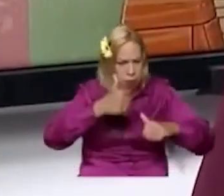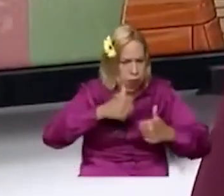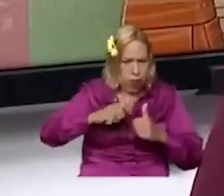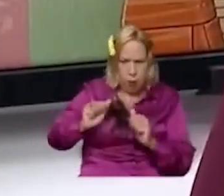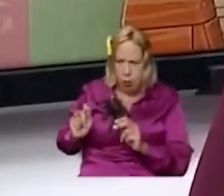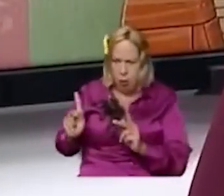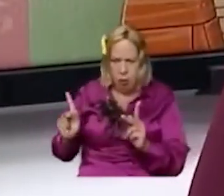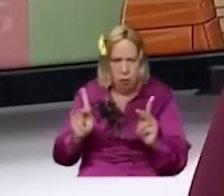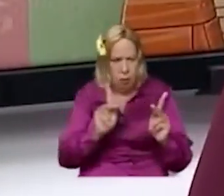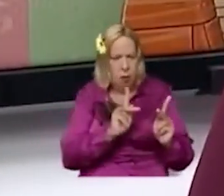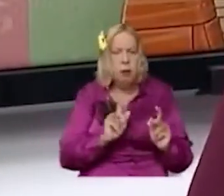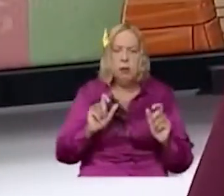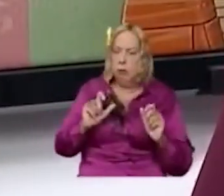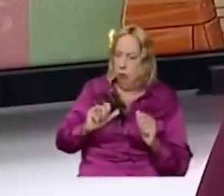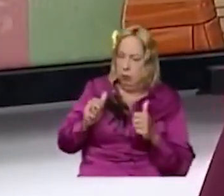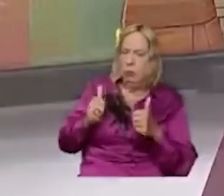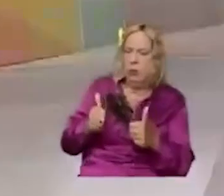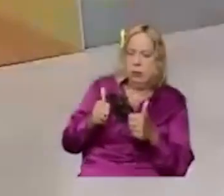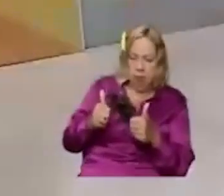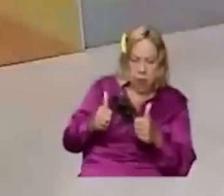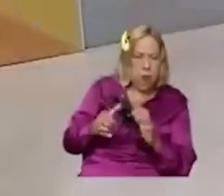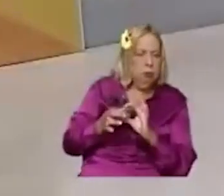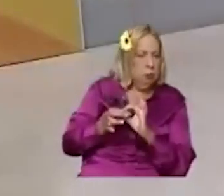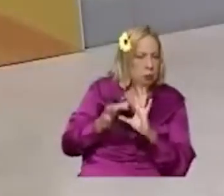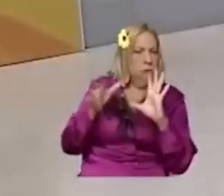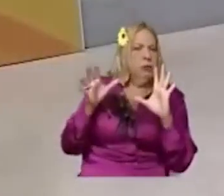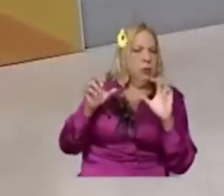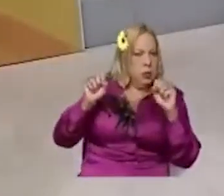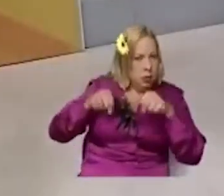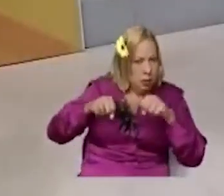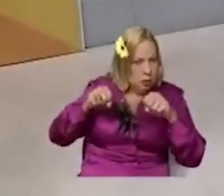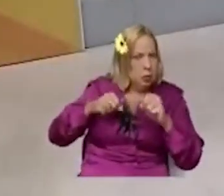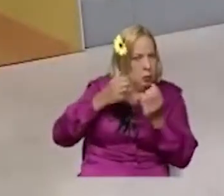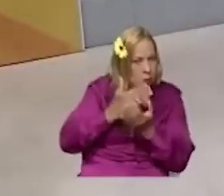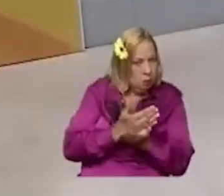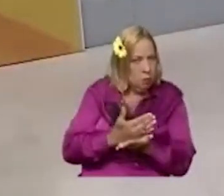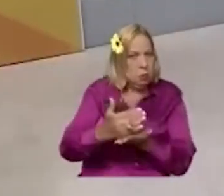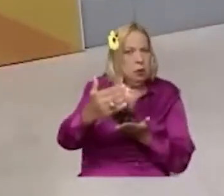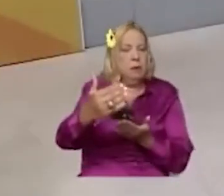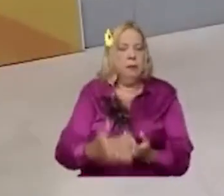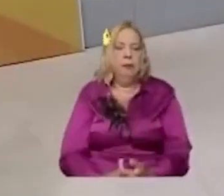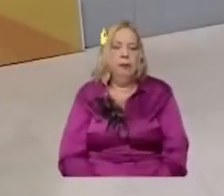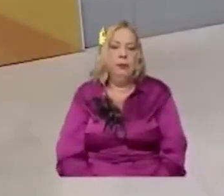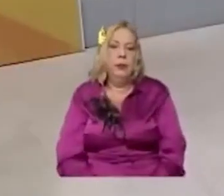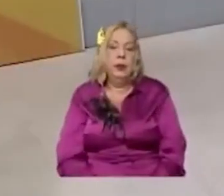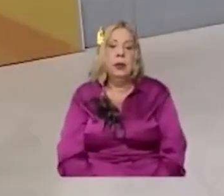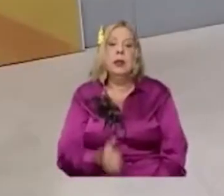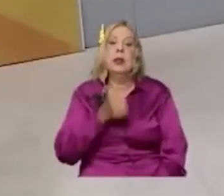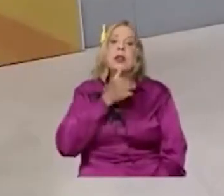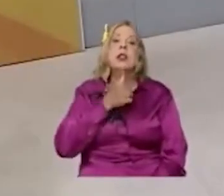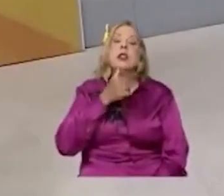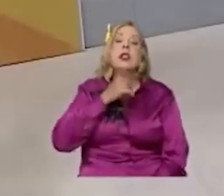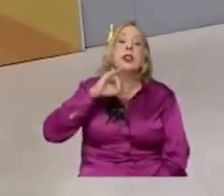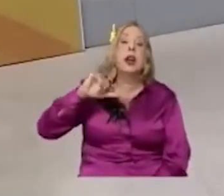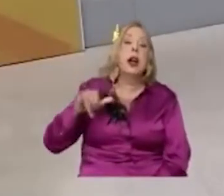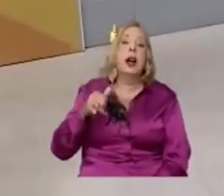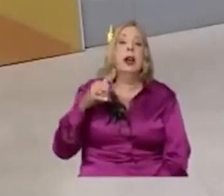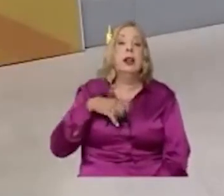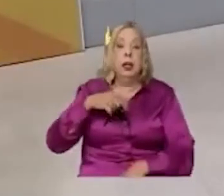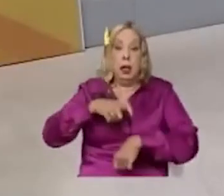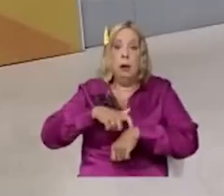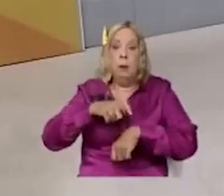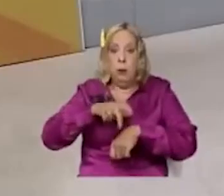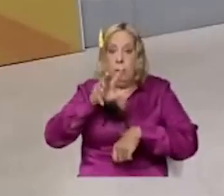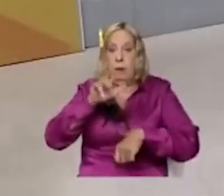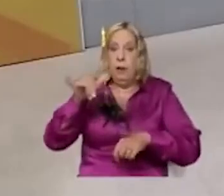a todos, está autorizado sim, pode começar. Muito bom, vamos lá, ó, daqui a pouquinho a Jaque deve estar chegando por aqui. Já aviso que o nosso Arraiá do